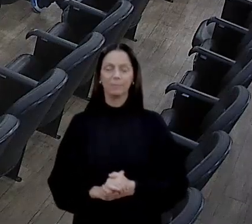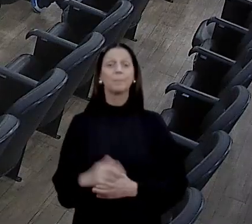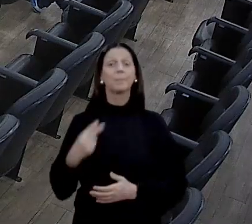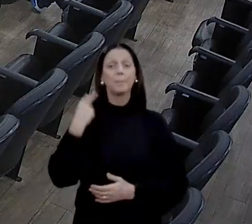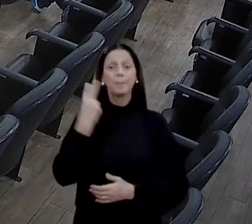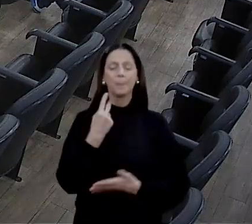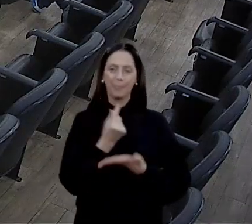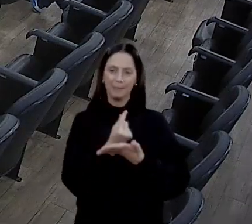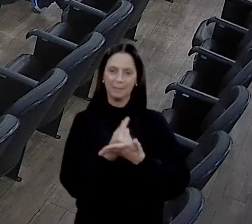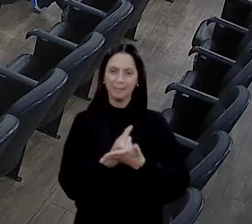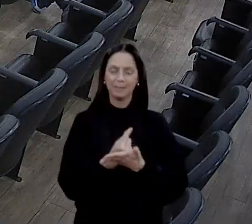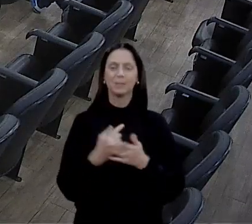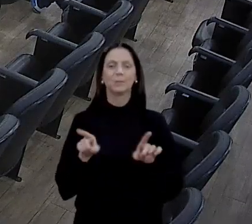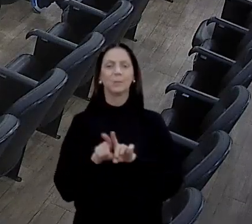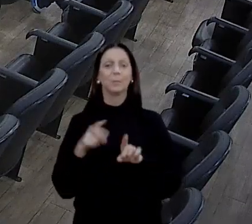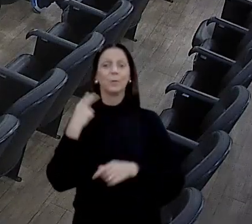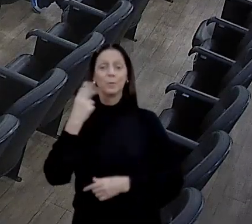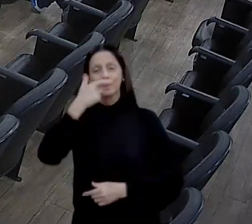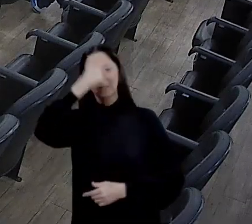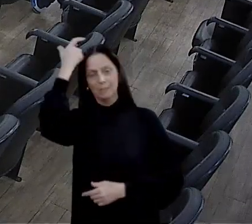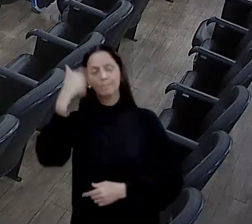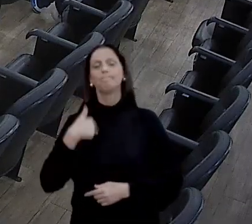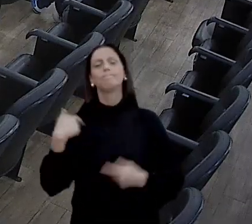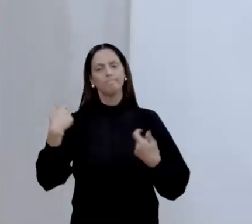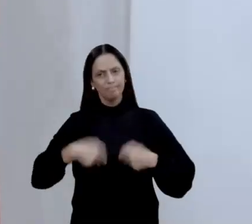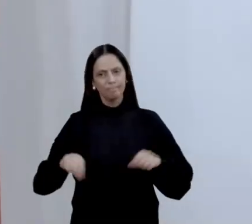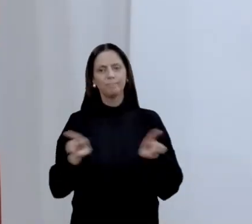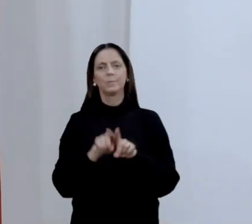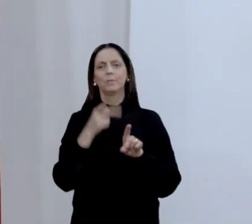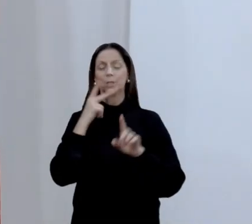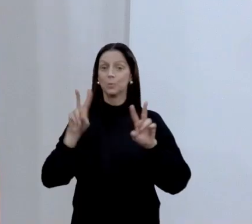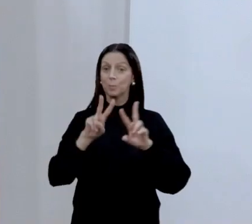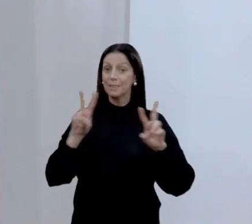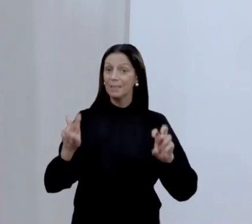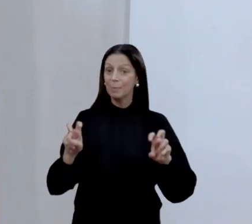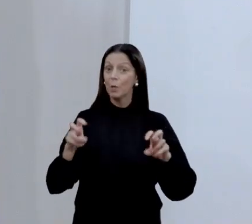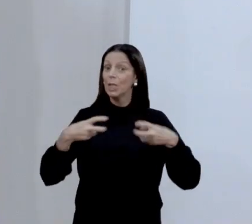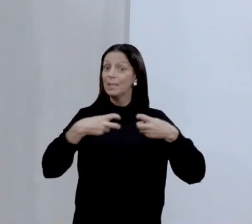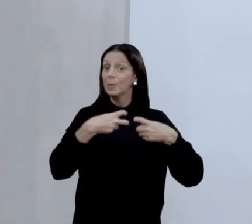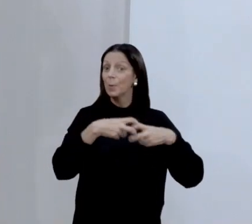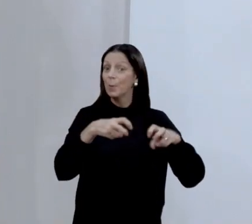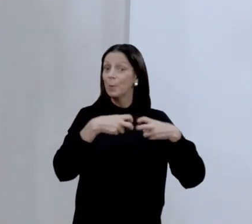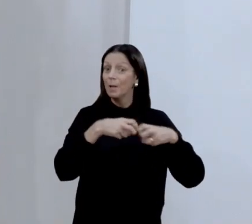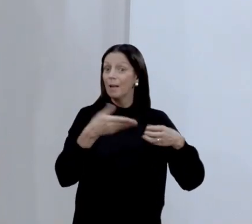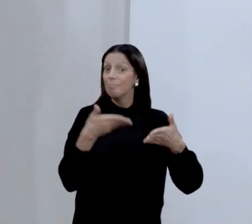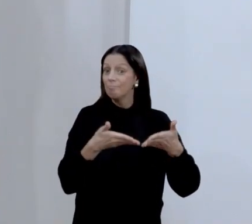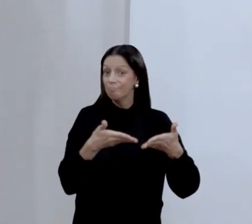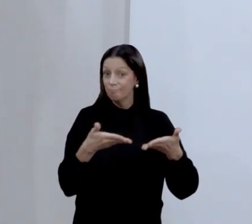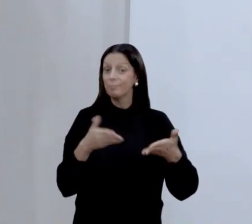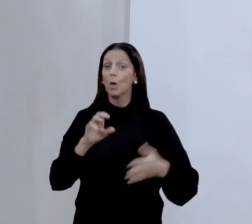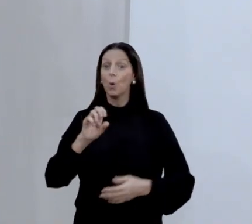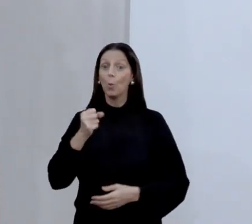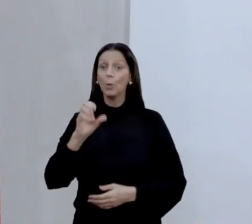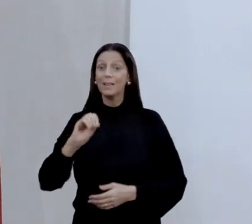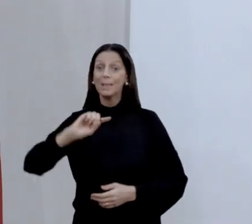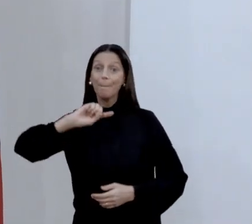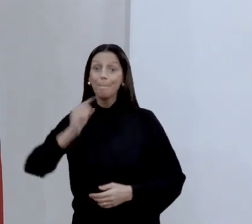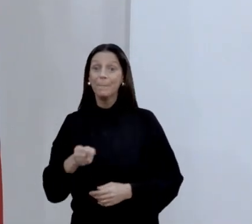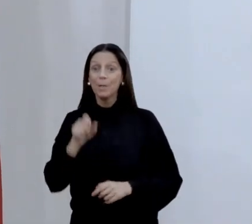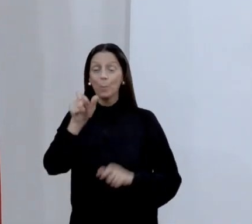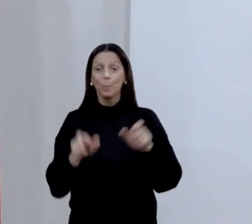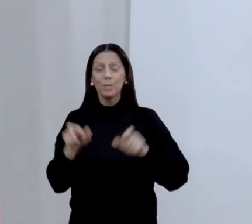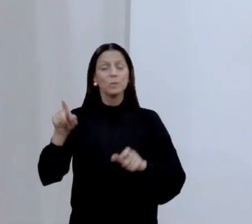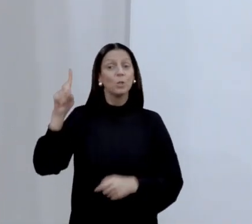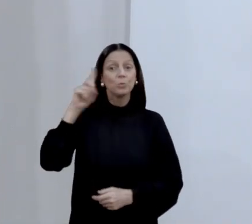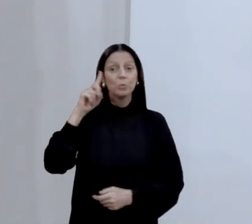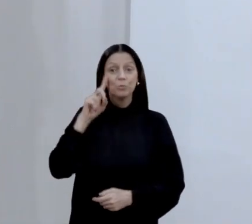Vereadora Cristiane, vereador Adriano, não poderia deixar de falar sobre isso. A gente está falando de transporte coletivo, cerca de 80 mil passageiros por dia na